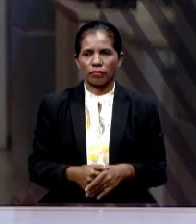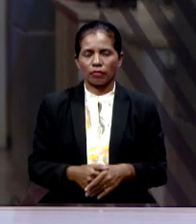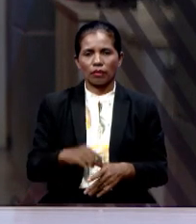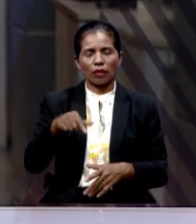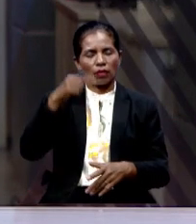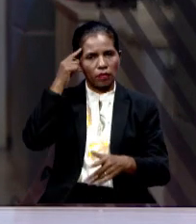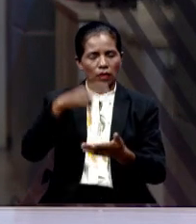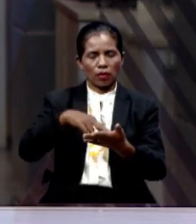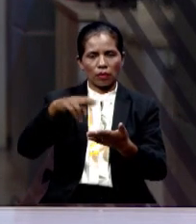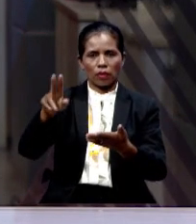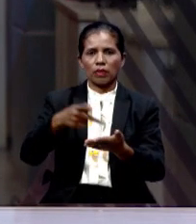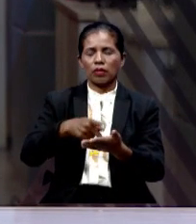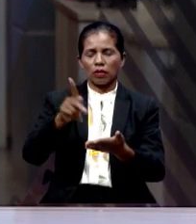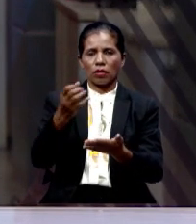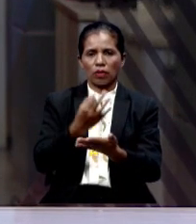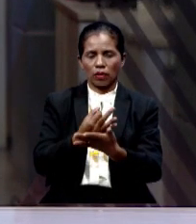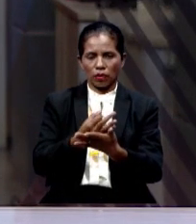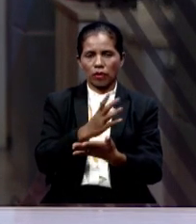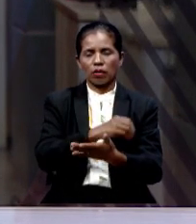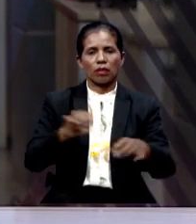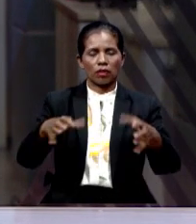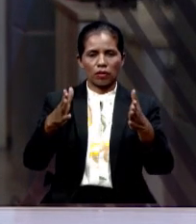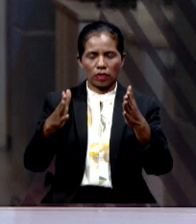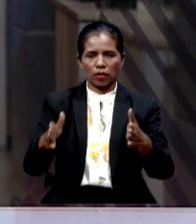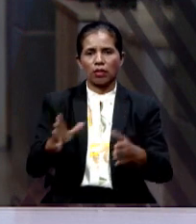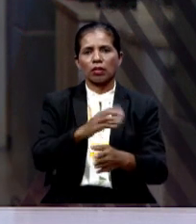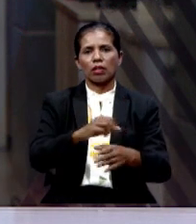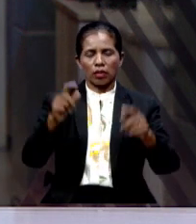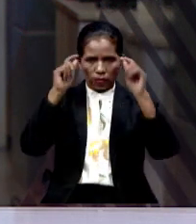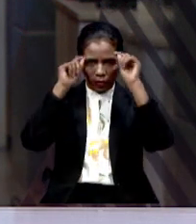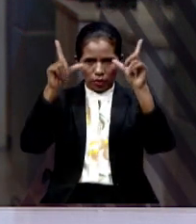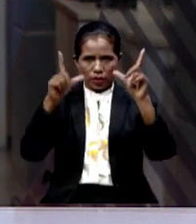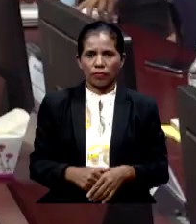Governo aprova pagamento e suplemento para funcionar empresa nacional a Timor-Leste.